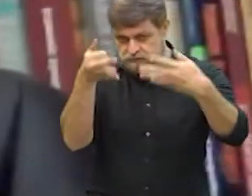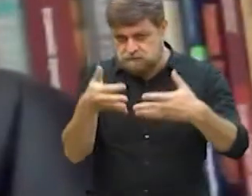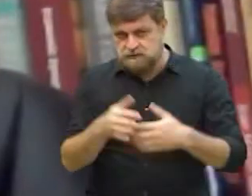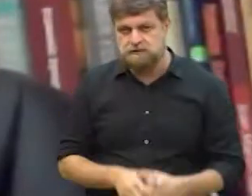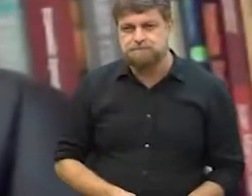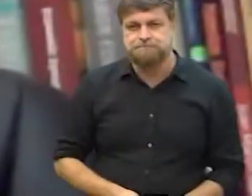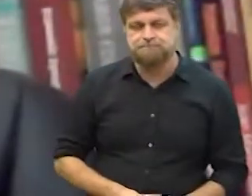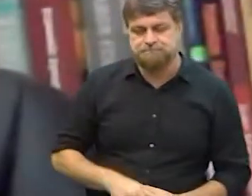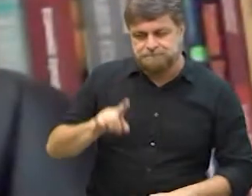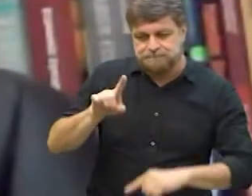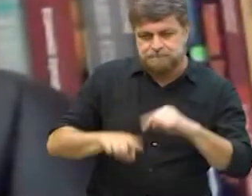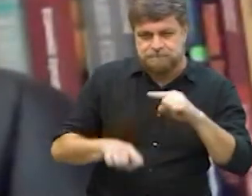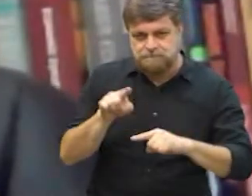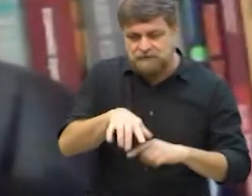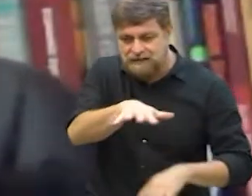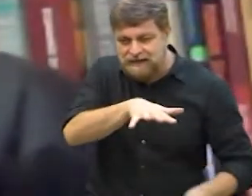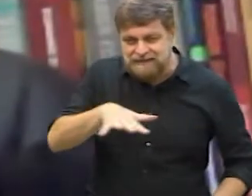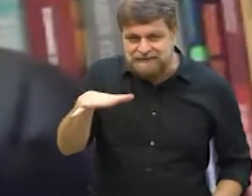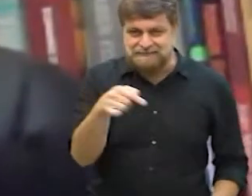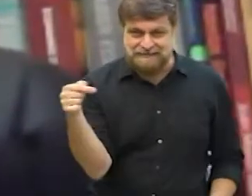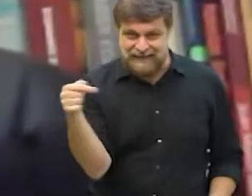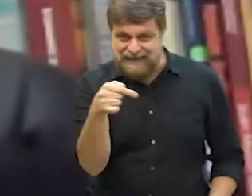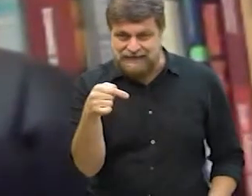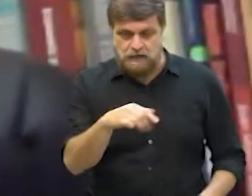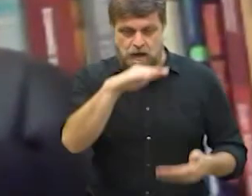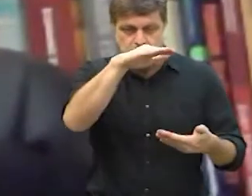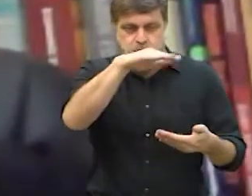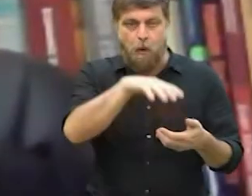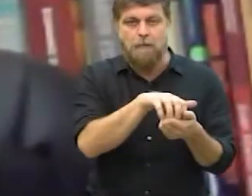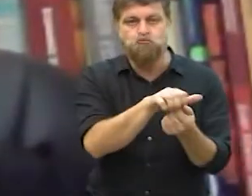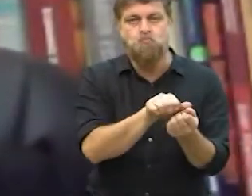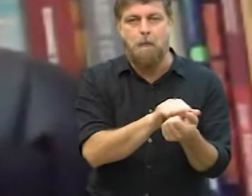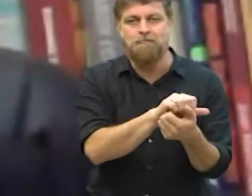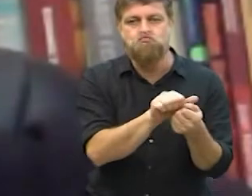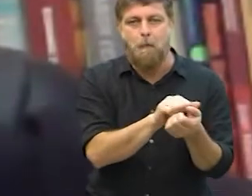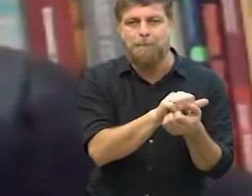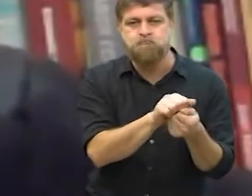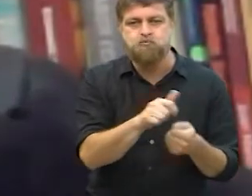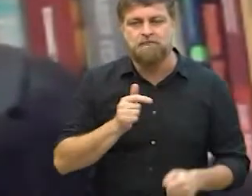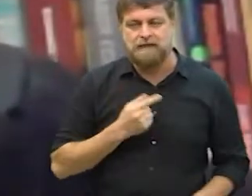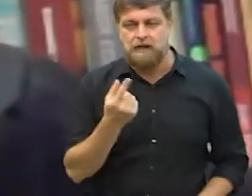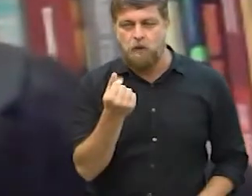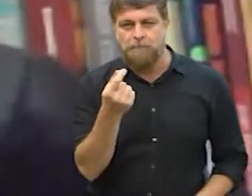este economista. Muitos dos produtos desse segmento, principalmente